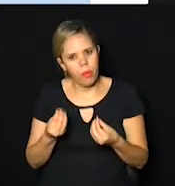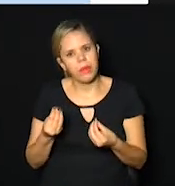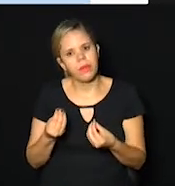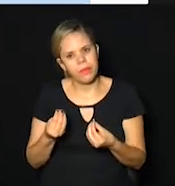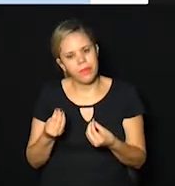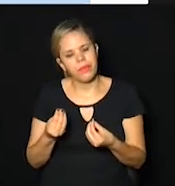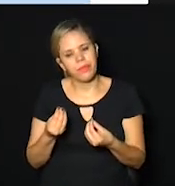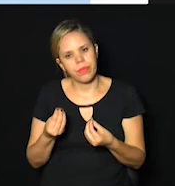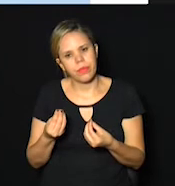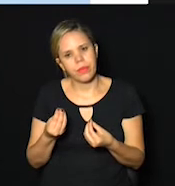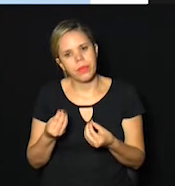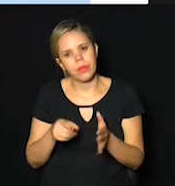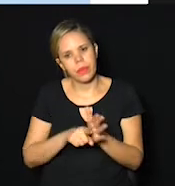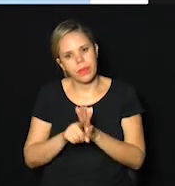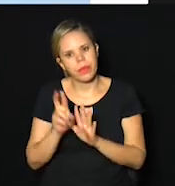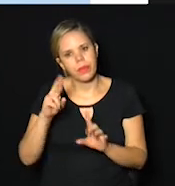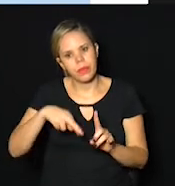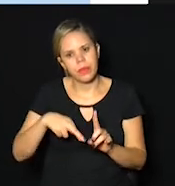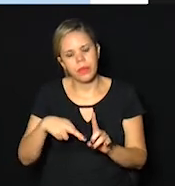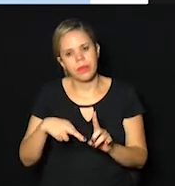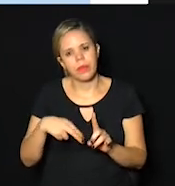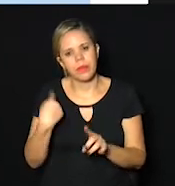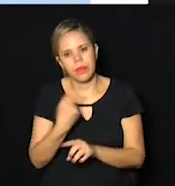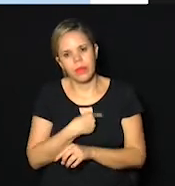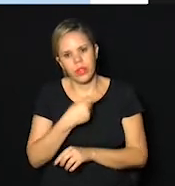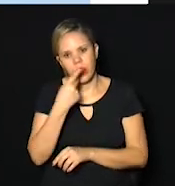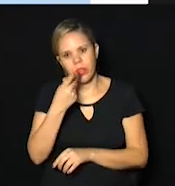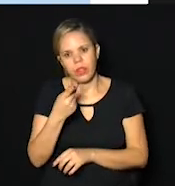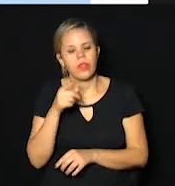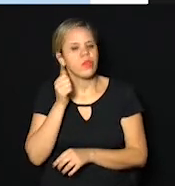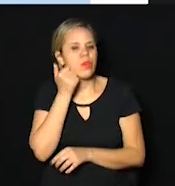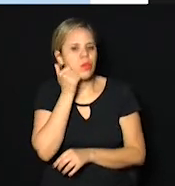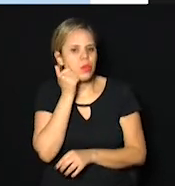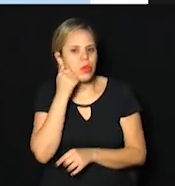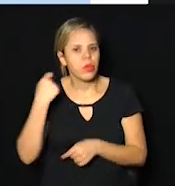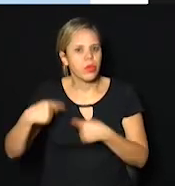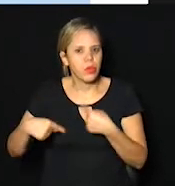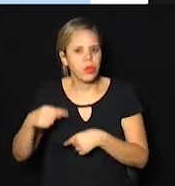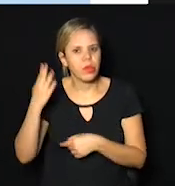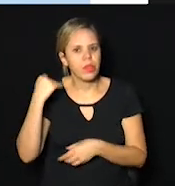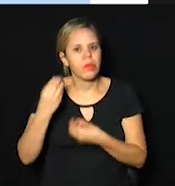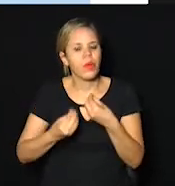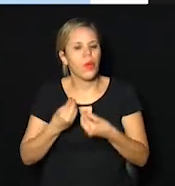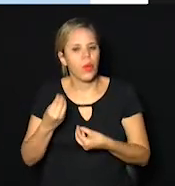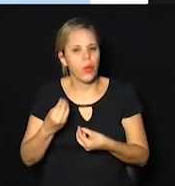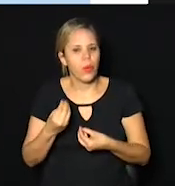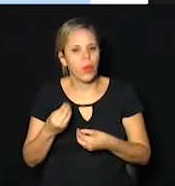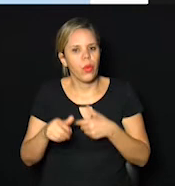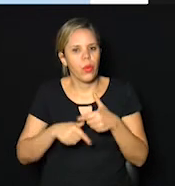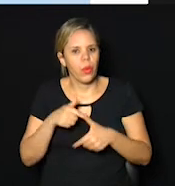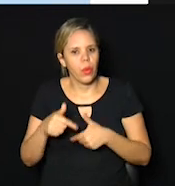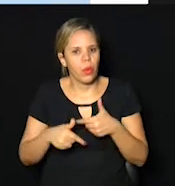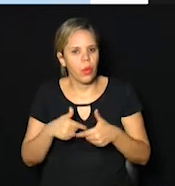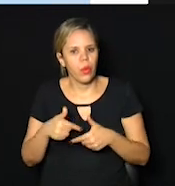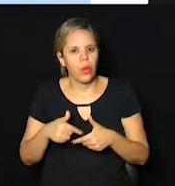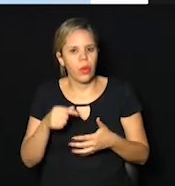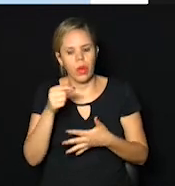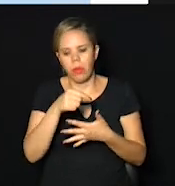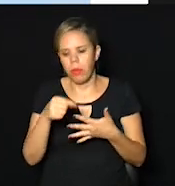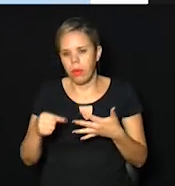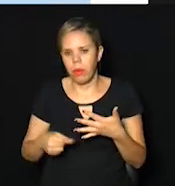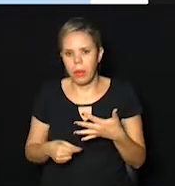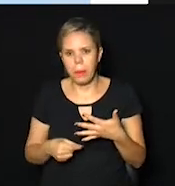aí buscando as referências naquilo que a gente chama de ciência política, a gente saiba como trabalhar esses componentes,